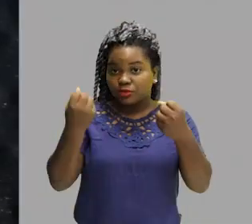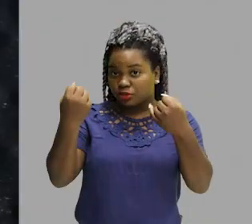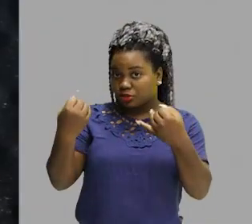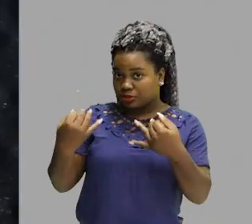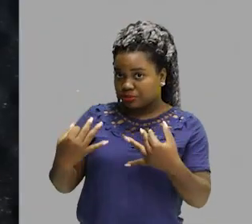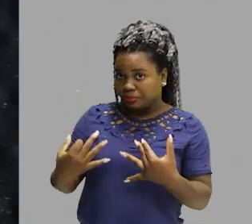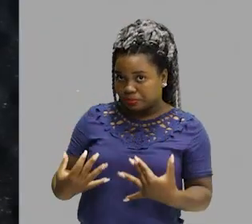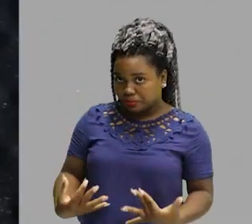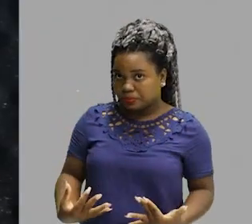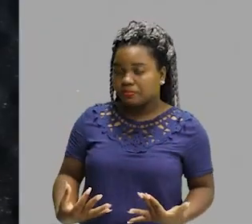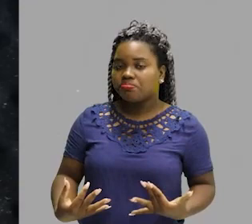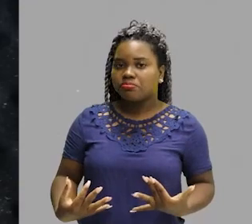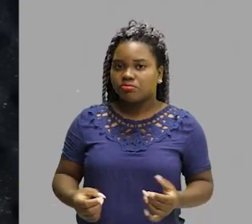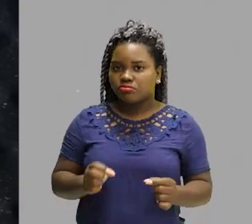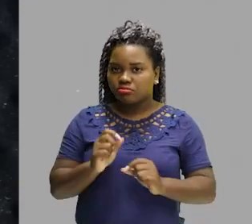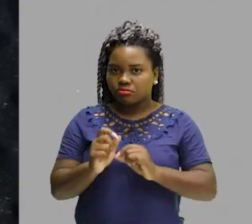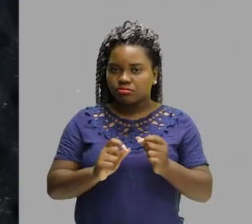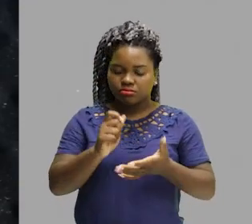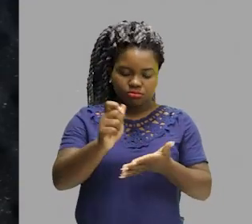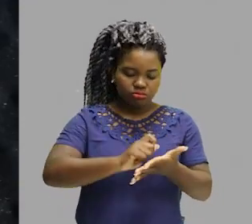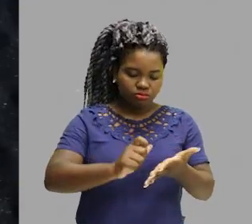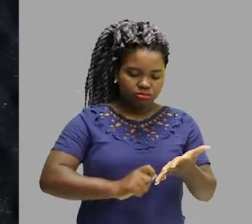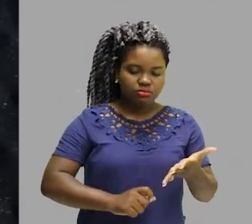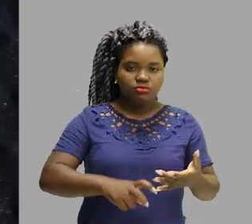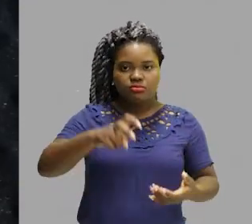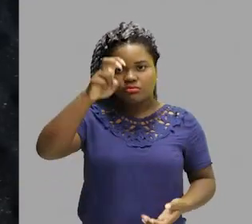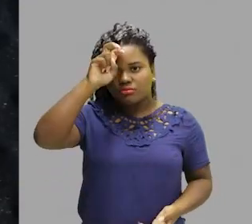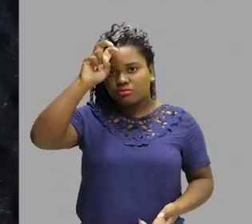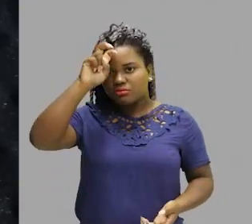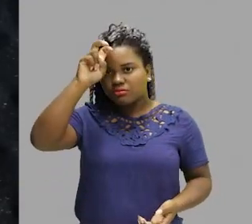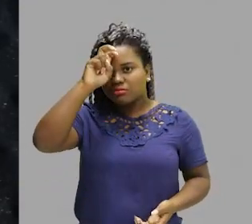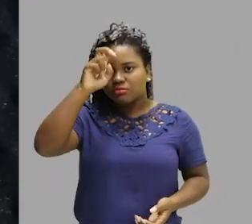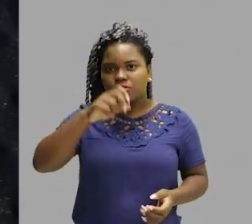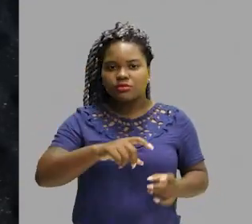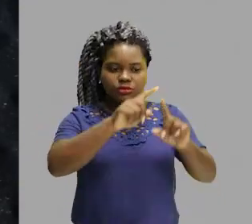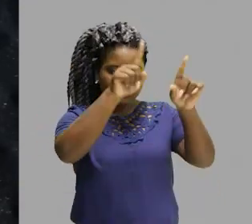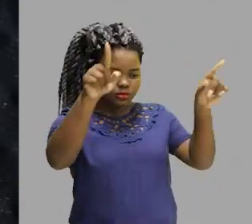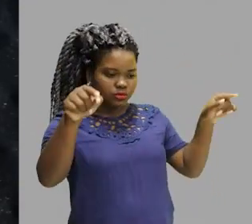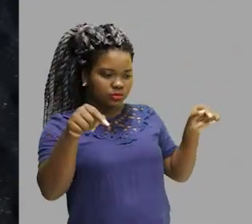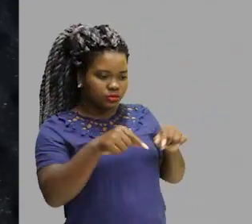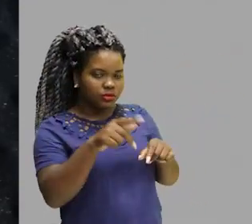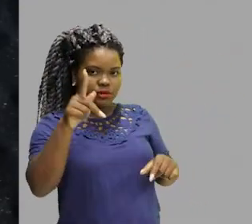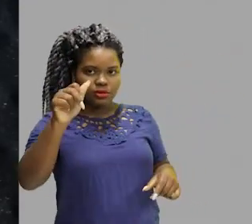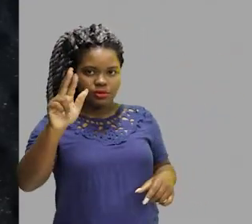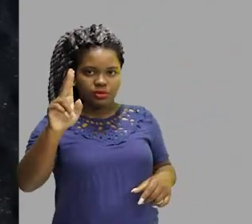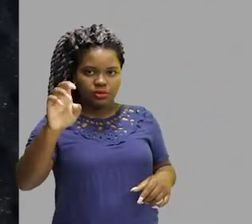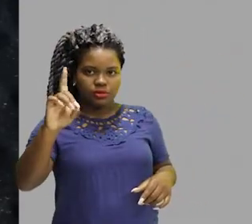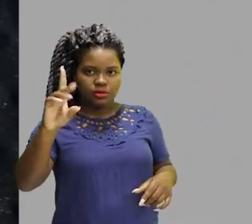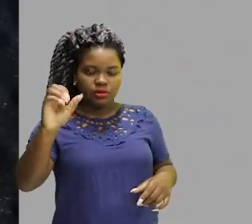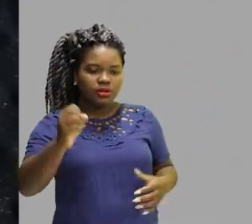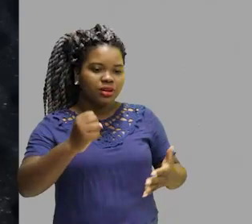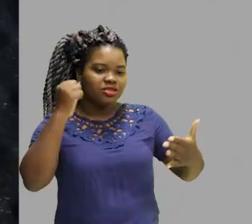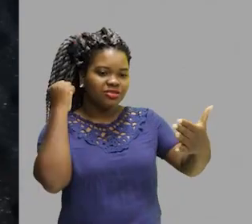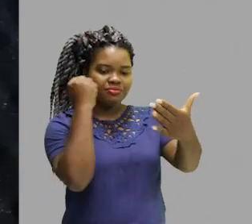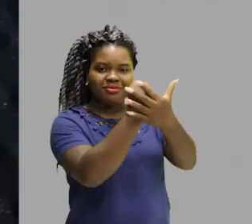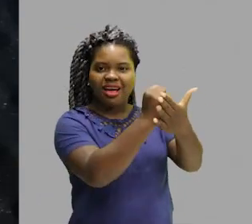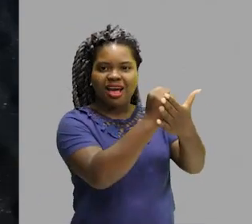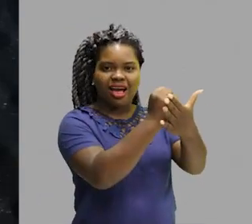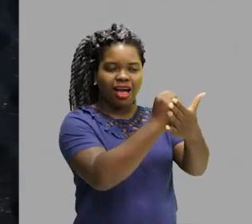falei há pouco, dessa escrita nas paredes, né, eram os